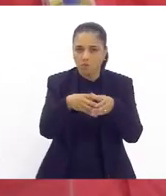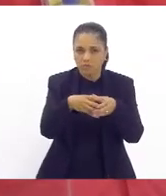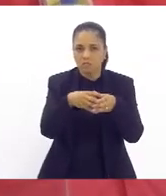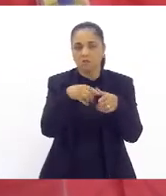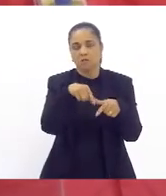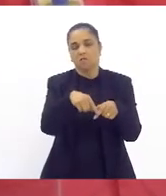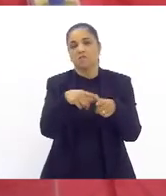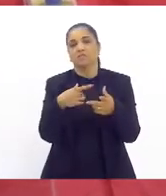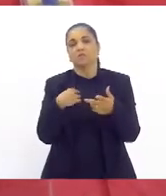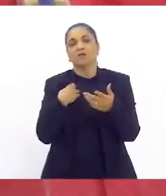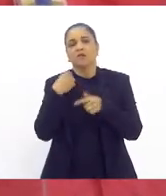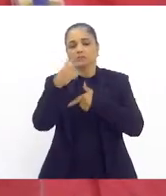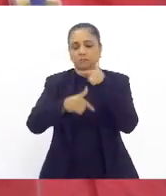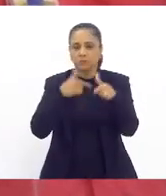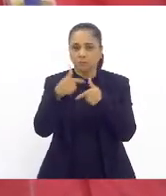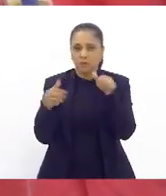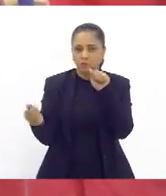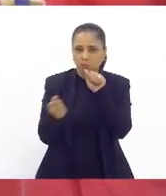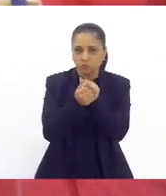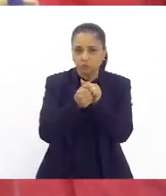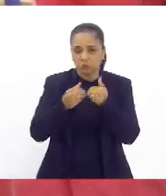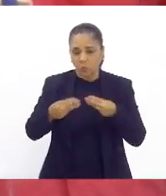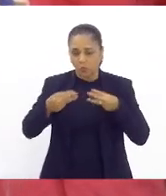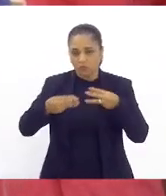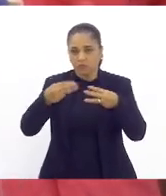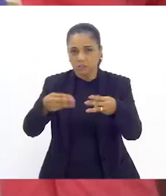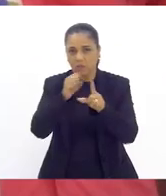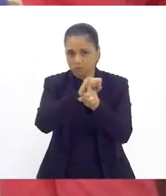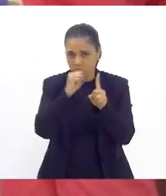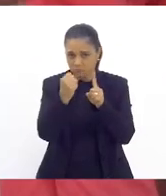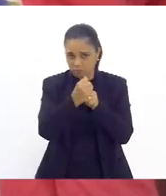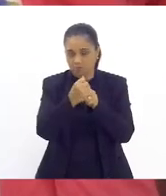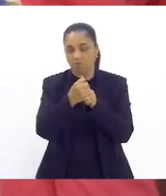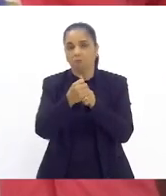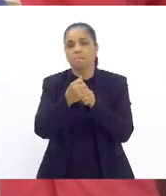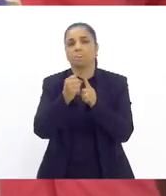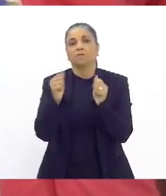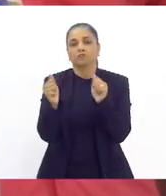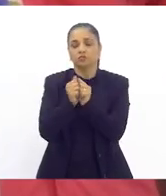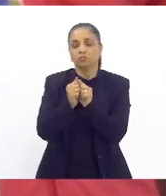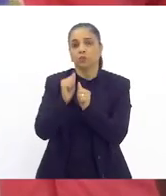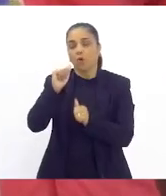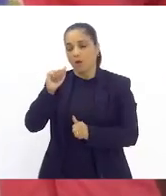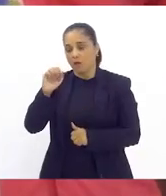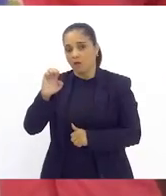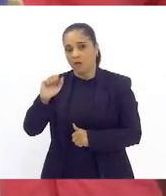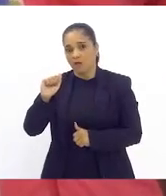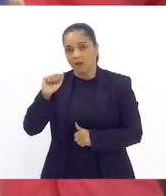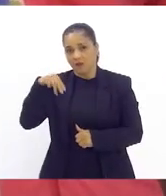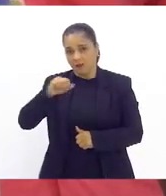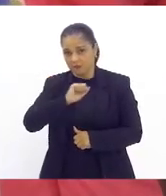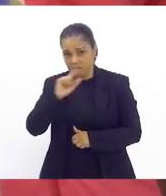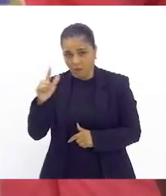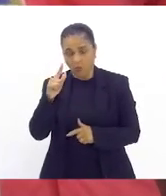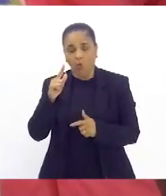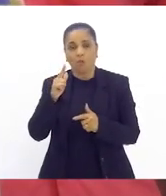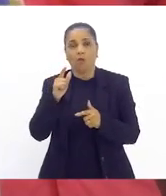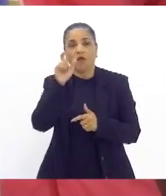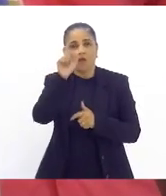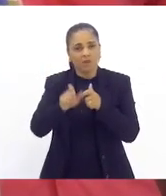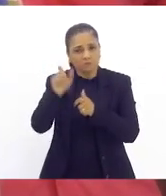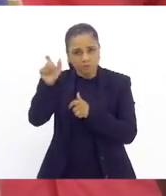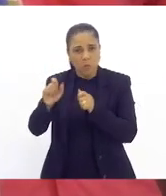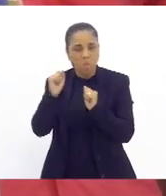um trabalho que é feito junto com o ministério Desenvolvimento Social e com o anel tem uns critérios que cada pessoa pode ser elegível